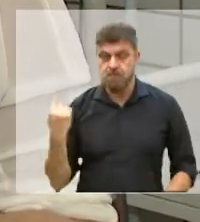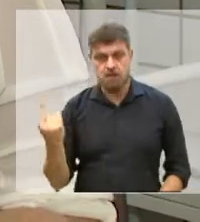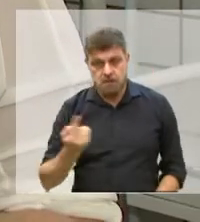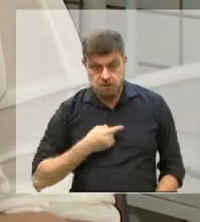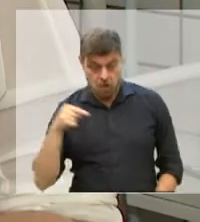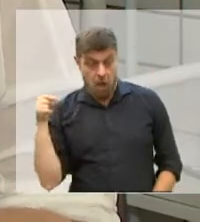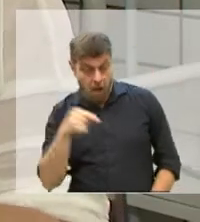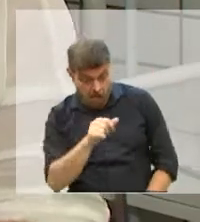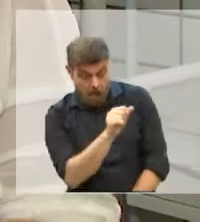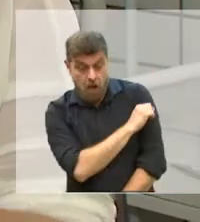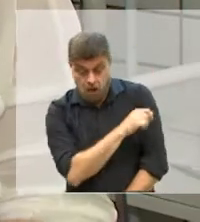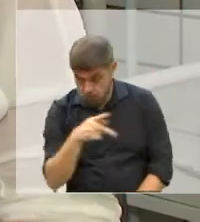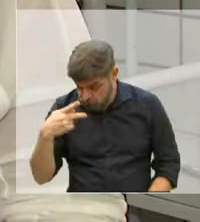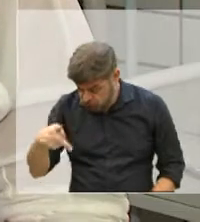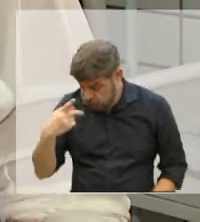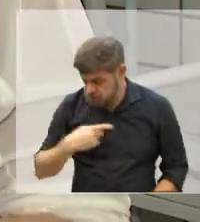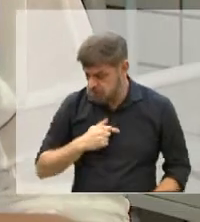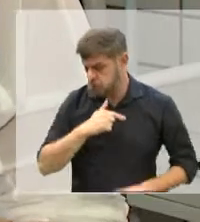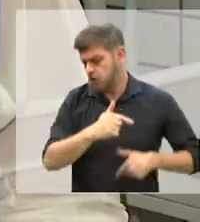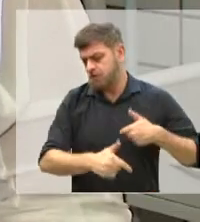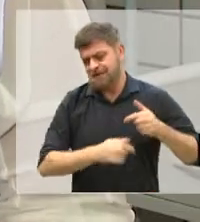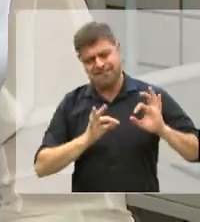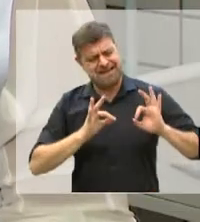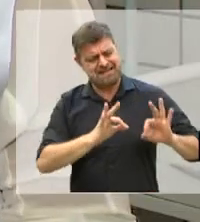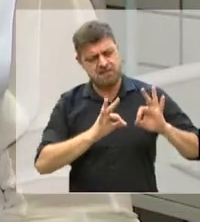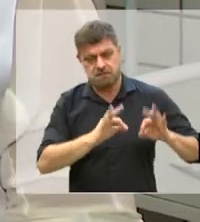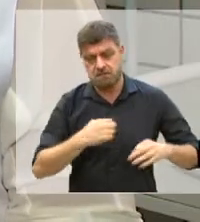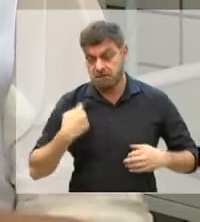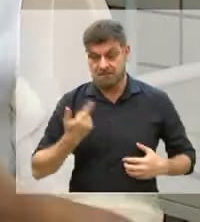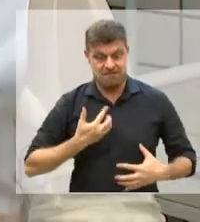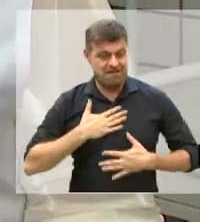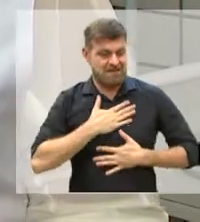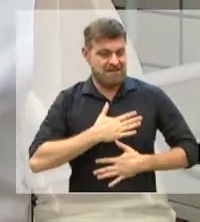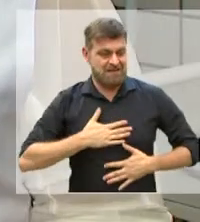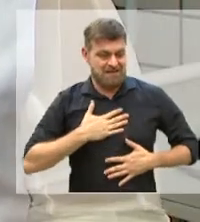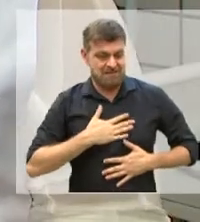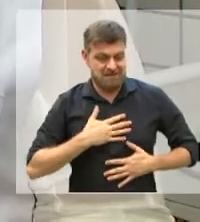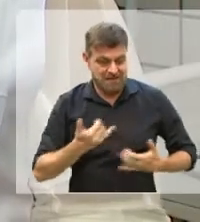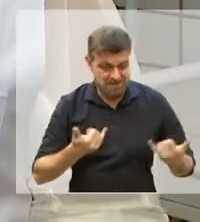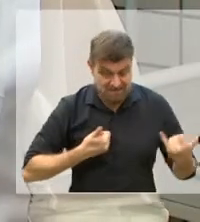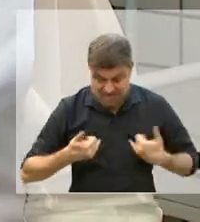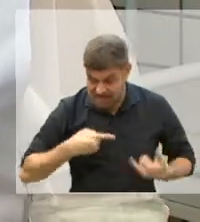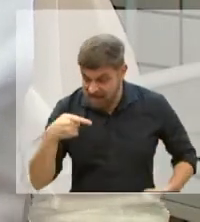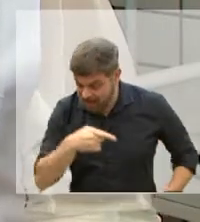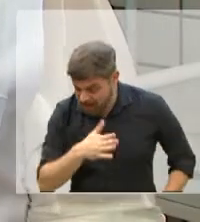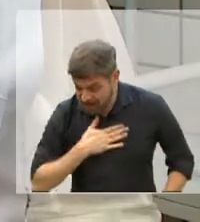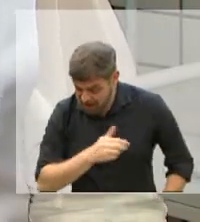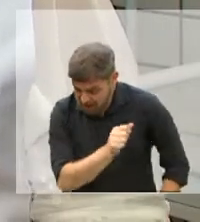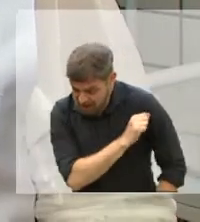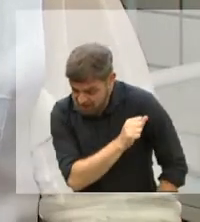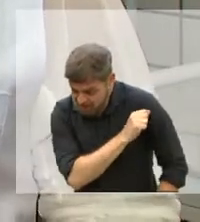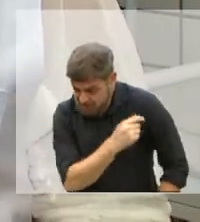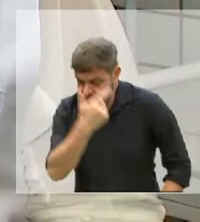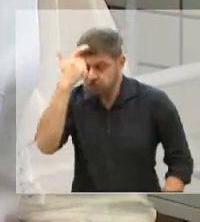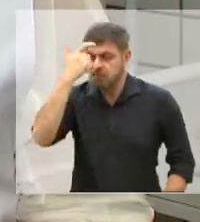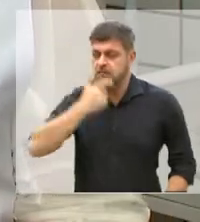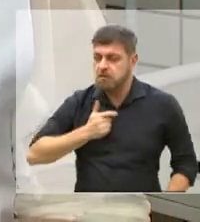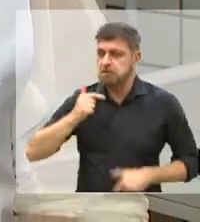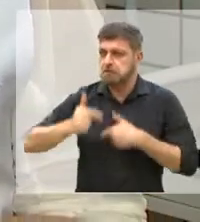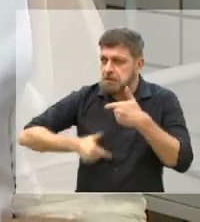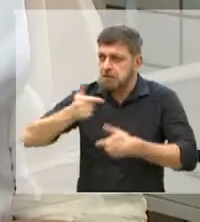que os nossos alunos fazem um diferencial. Então esse é o prazer, né? É o prazer de você saber que você tem uma missão, que